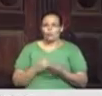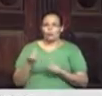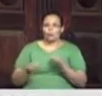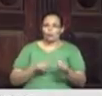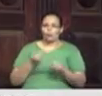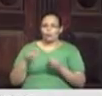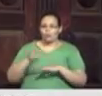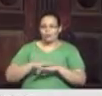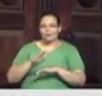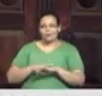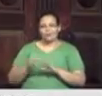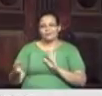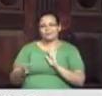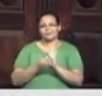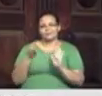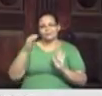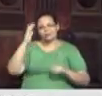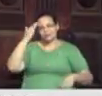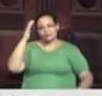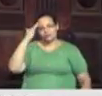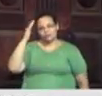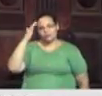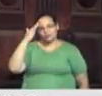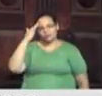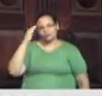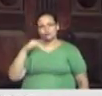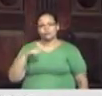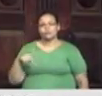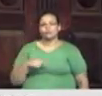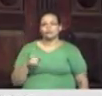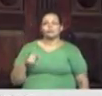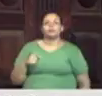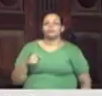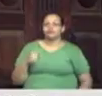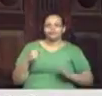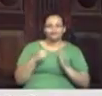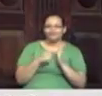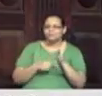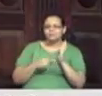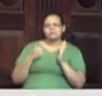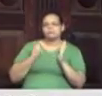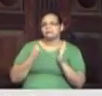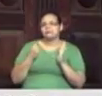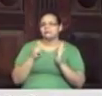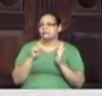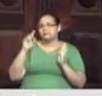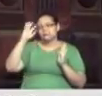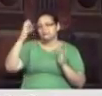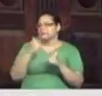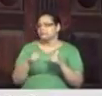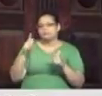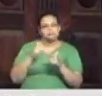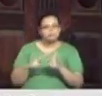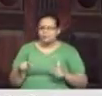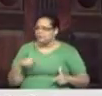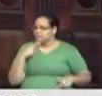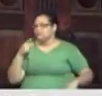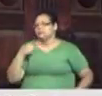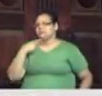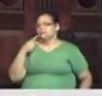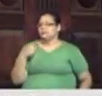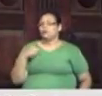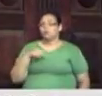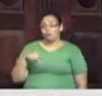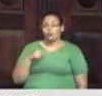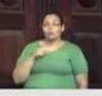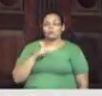foi assinado, que no nosso entendimento e nos nossos números, não resolvem o problema do Estado. Ora, nós temos